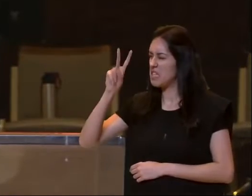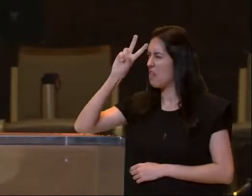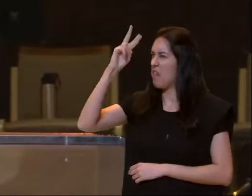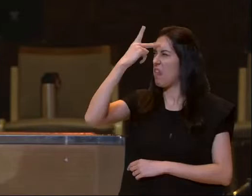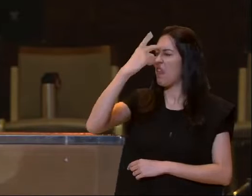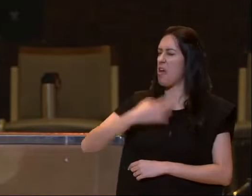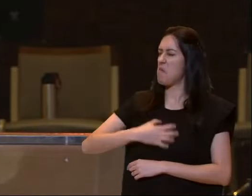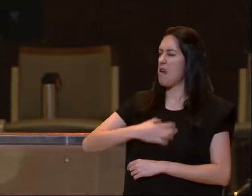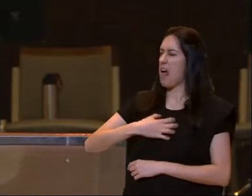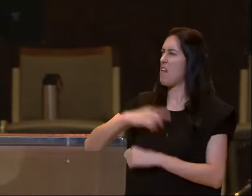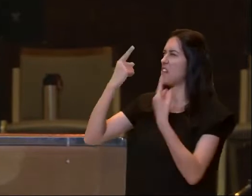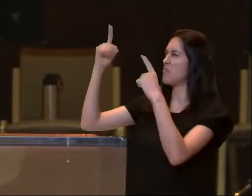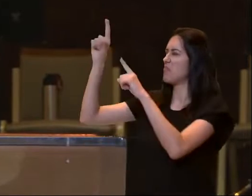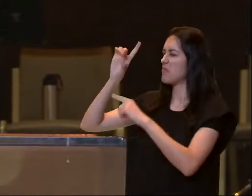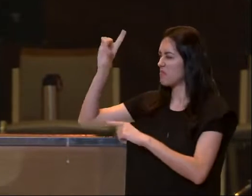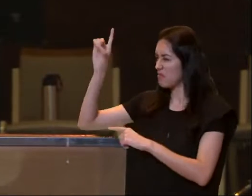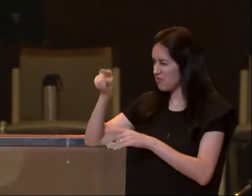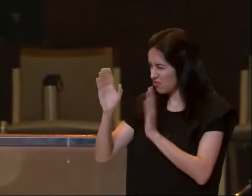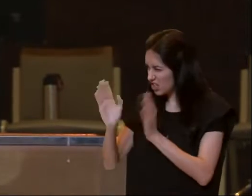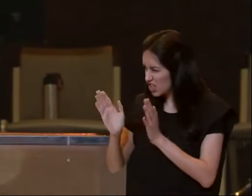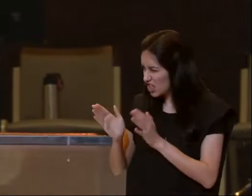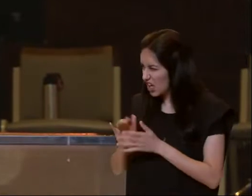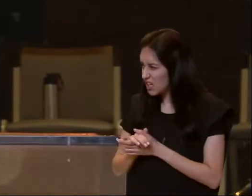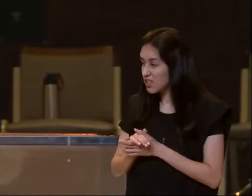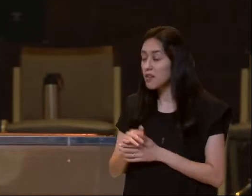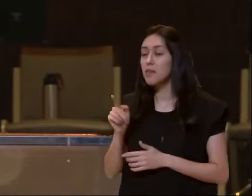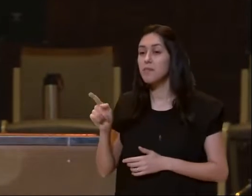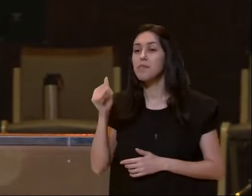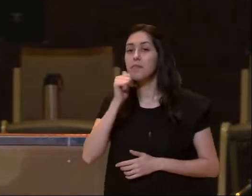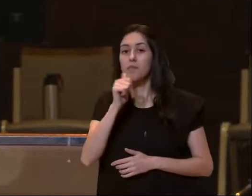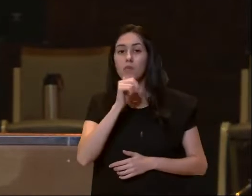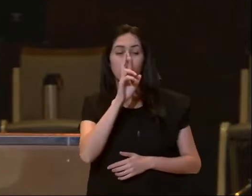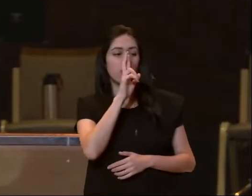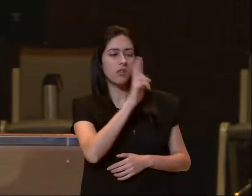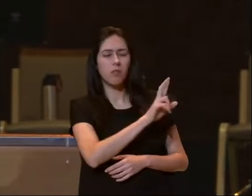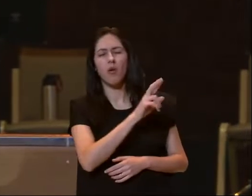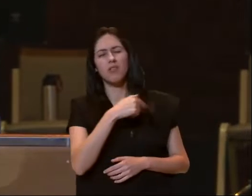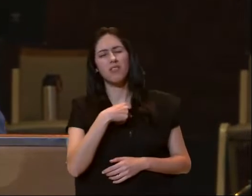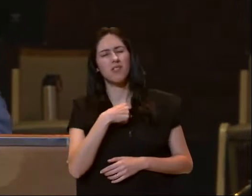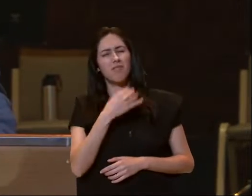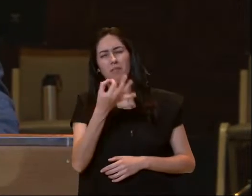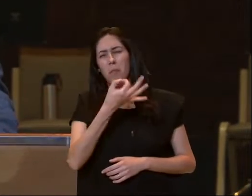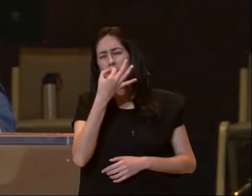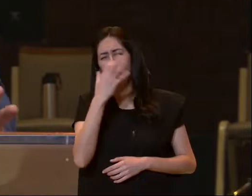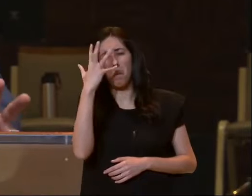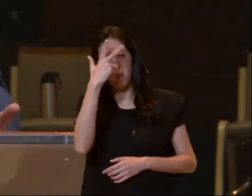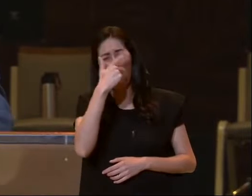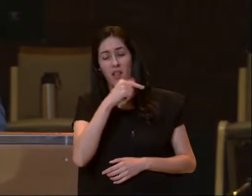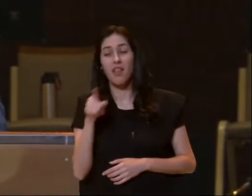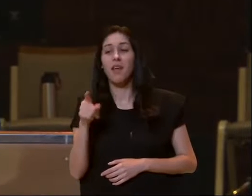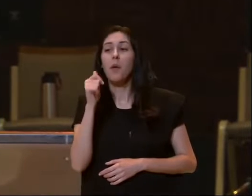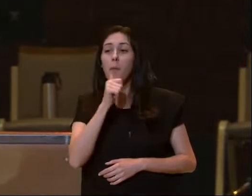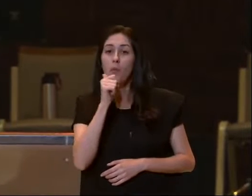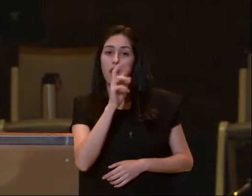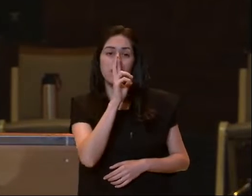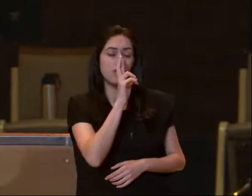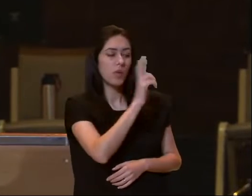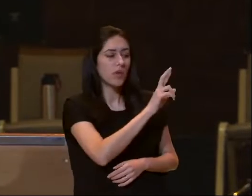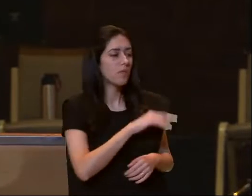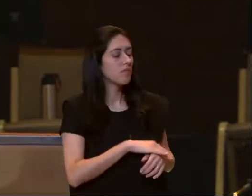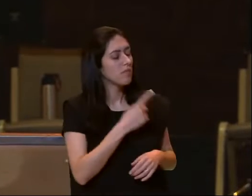que te aconteceu? E ela deu uma resposta que eu achei muito bonita. Ela disse: olha,